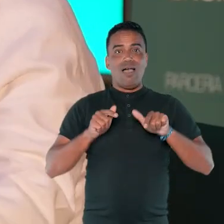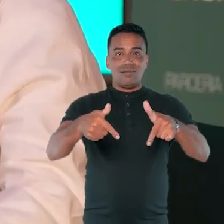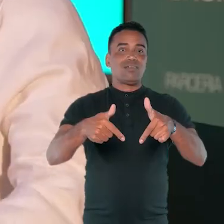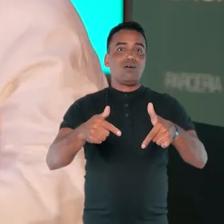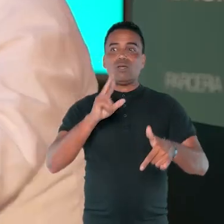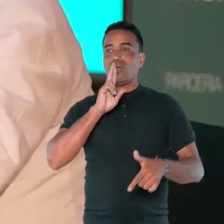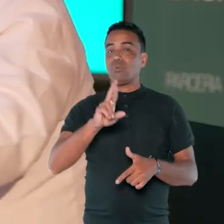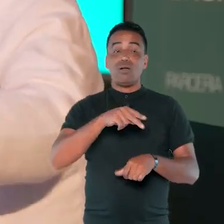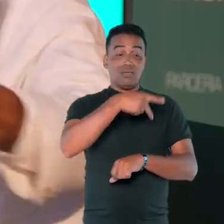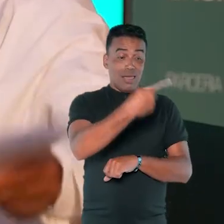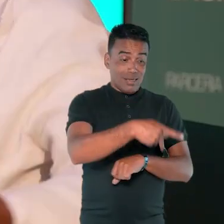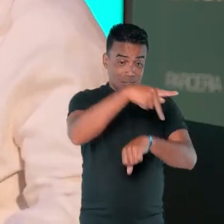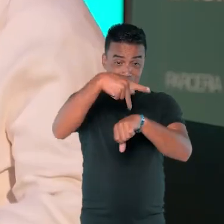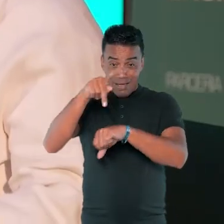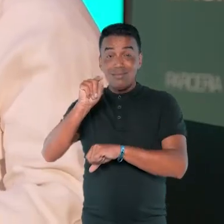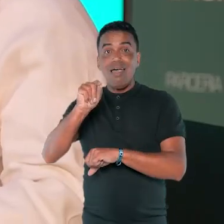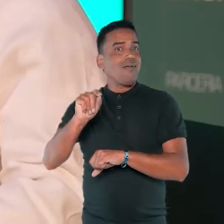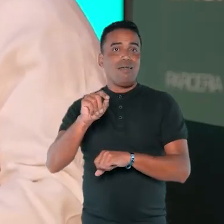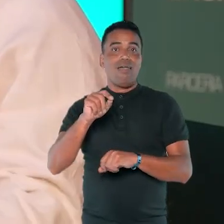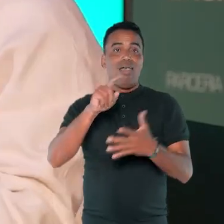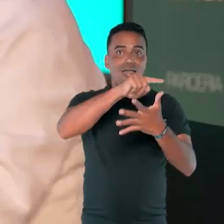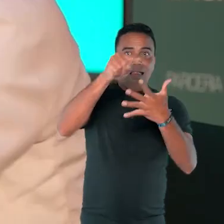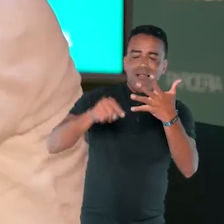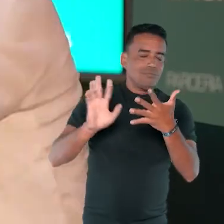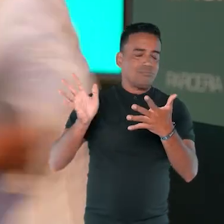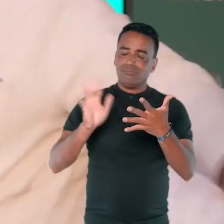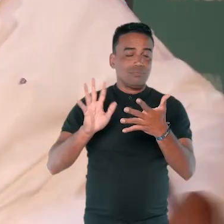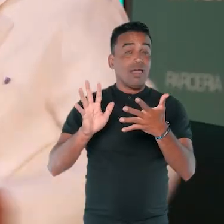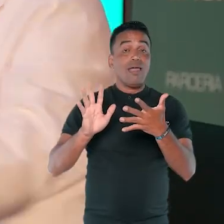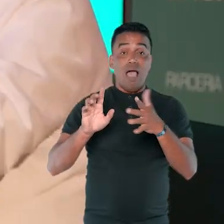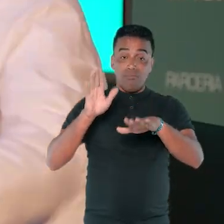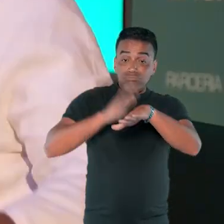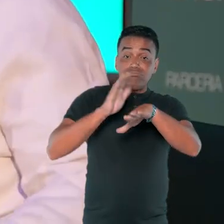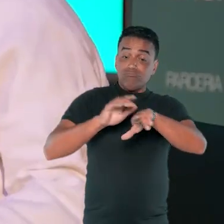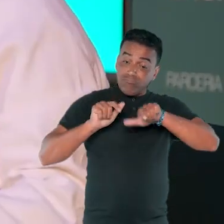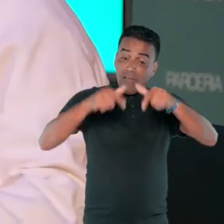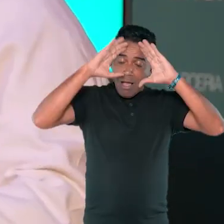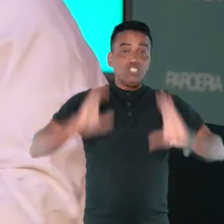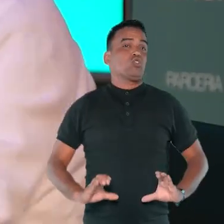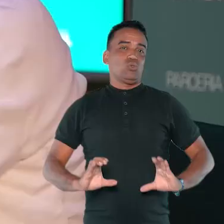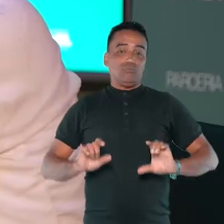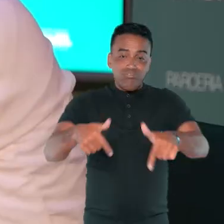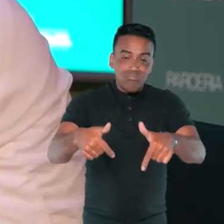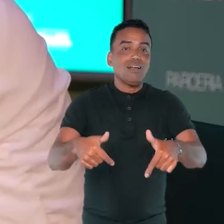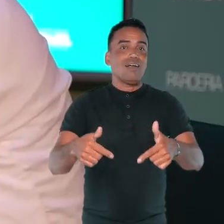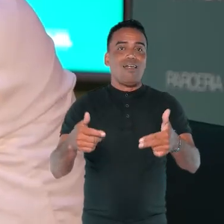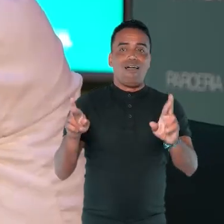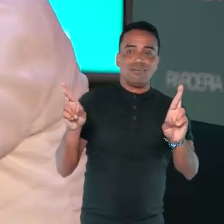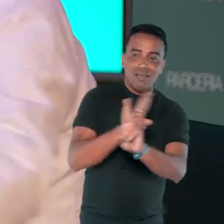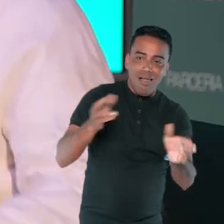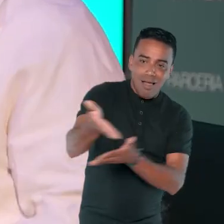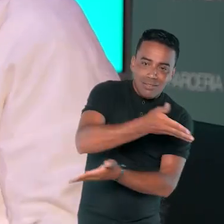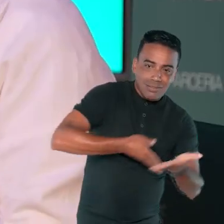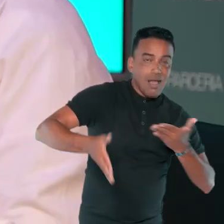que país é este? Este país é assim, assim, assado. Não, é para responder na prática, né? Nas relações